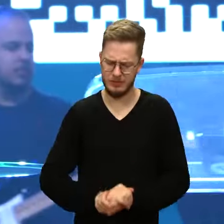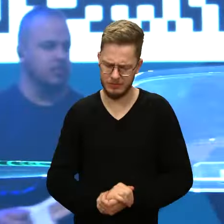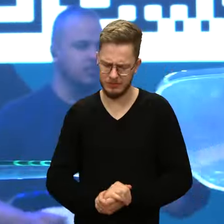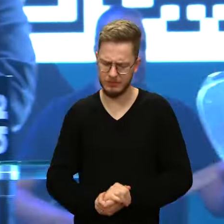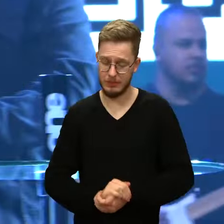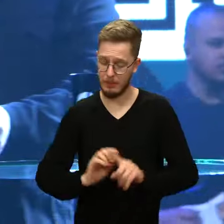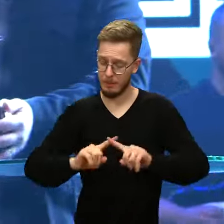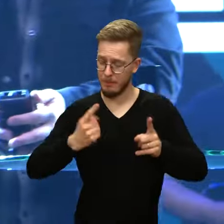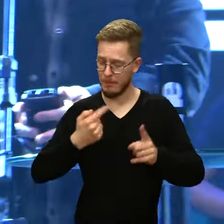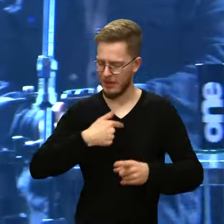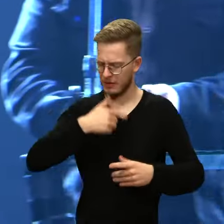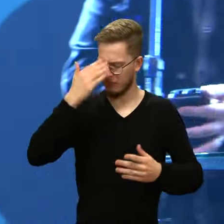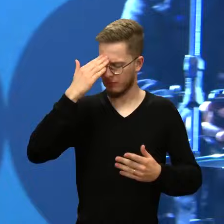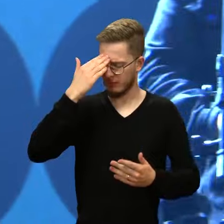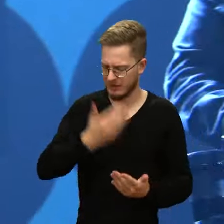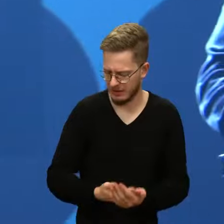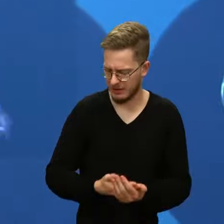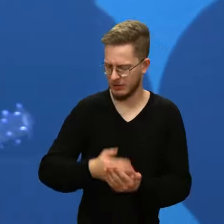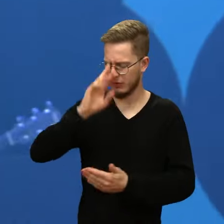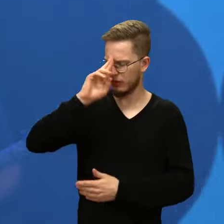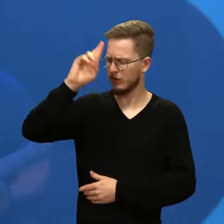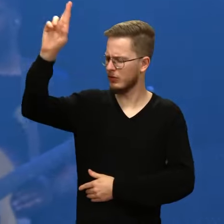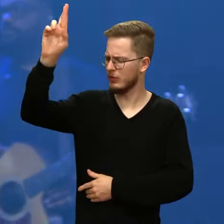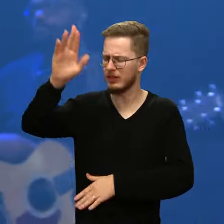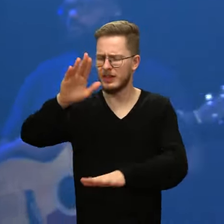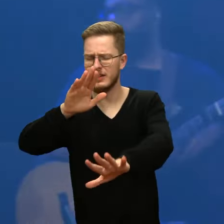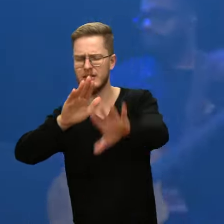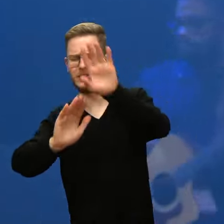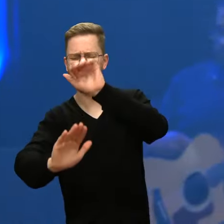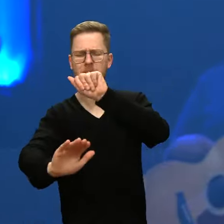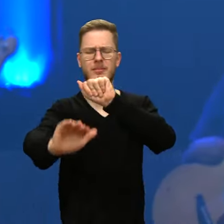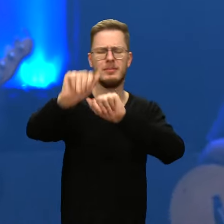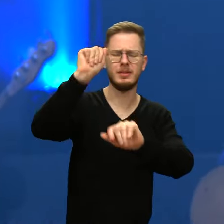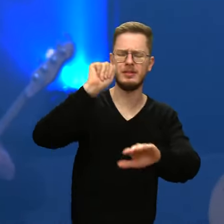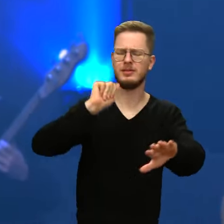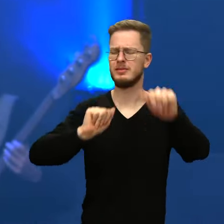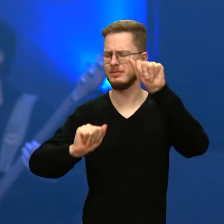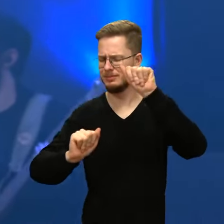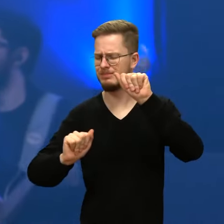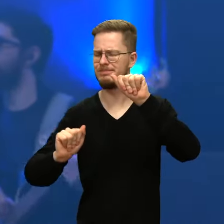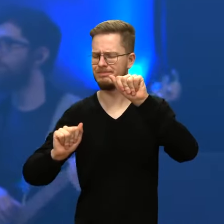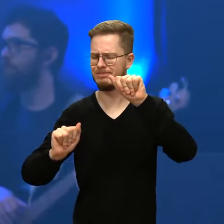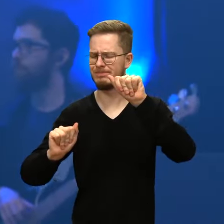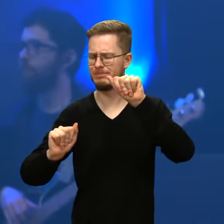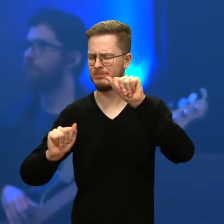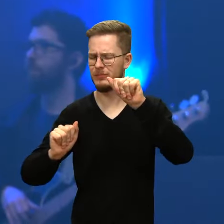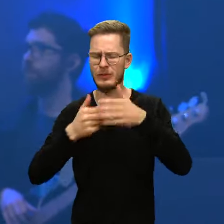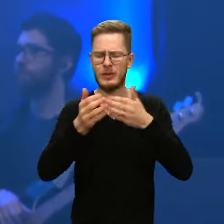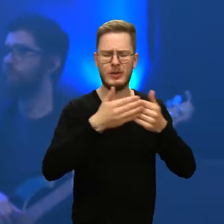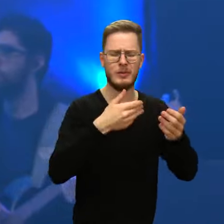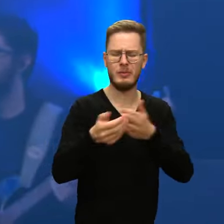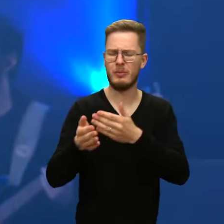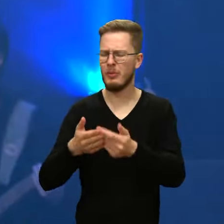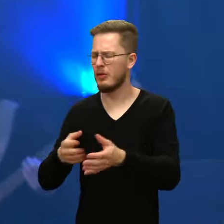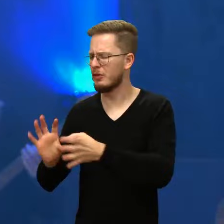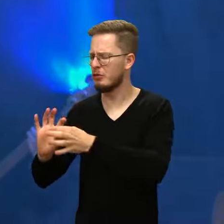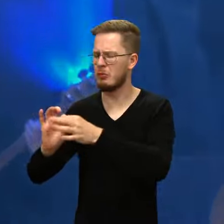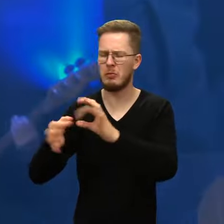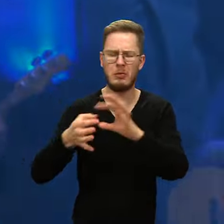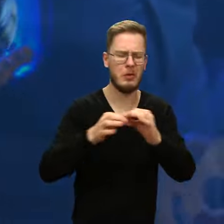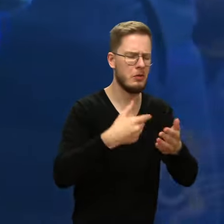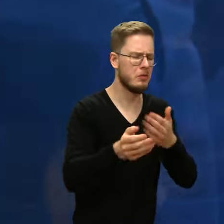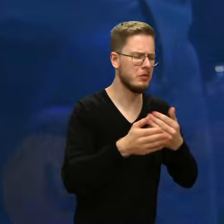Jesus, eu creio que o Senhor está os chamando apesar disso, apesar do que as circunstâncias dizem, apesar